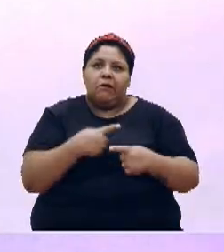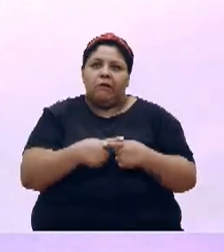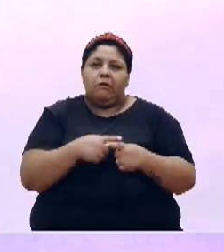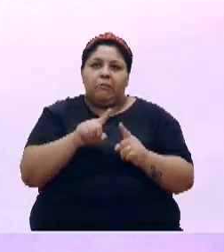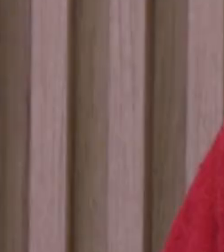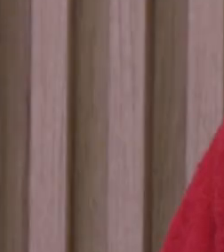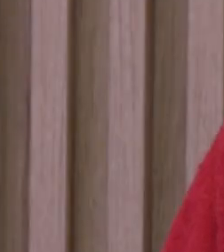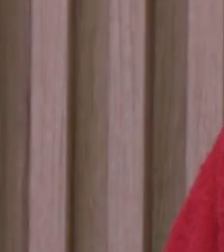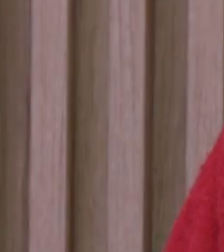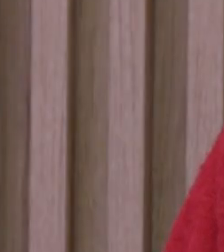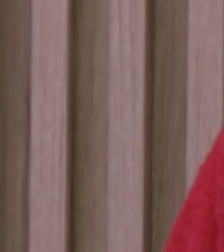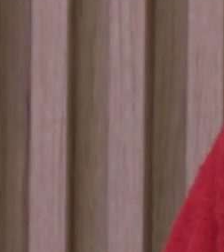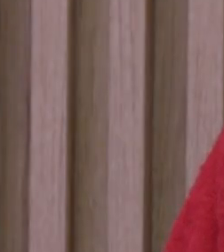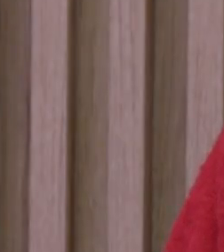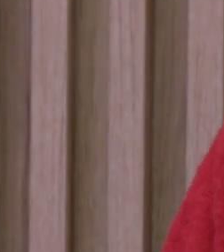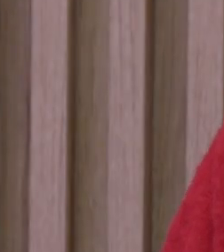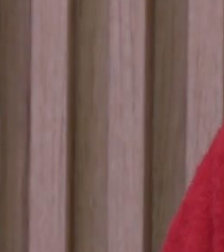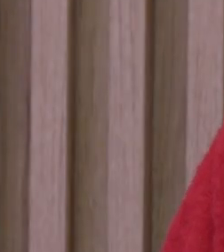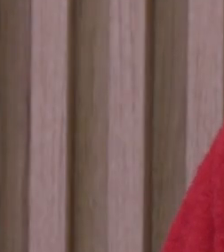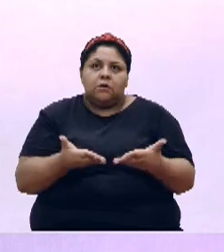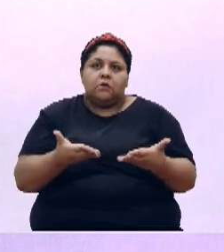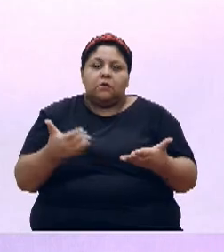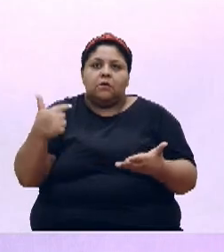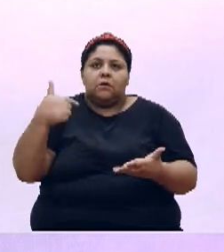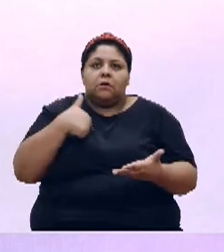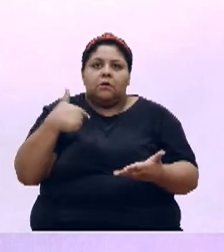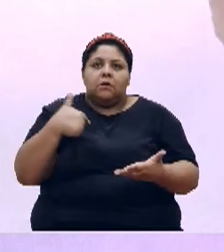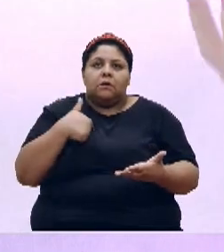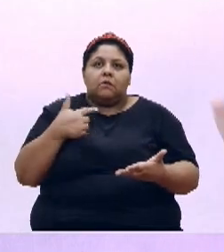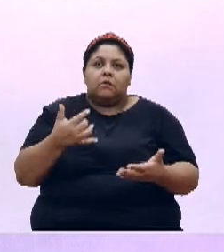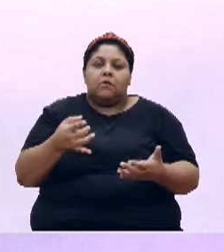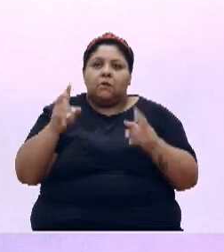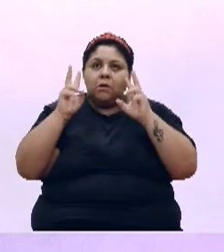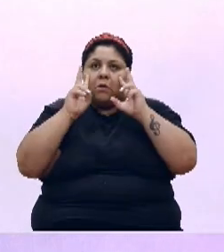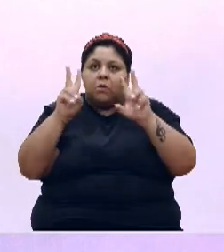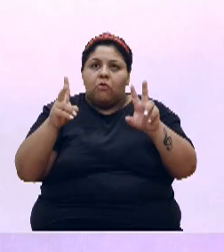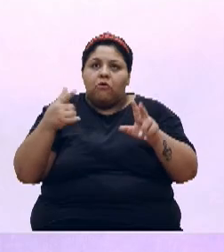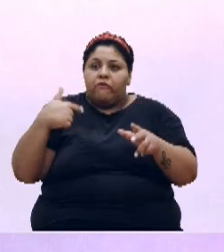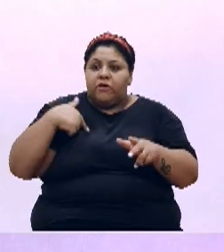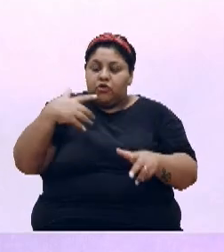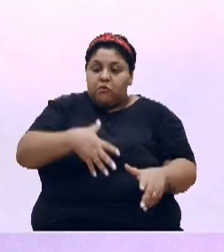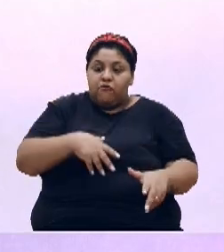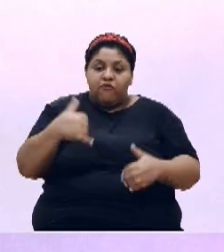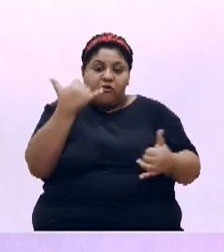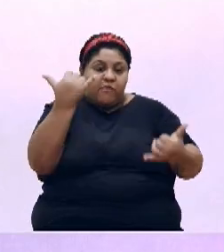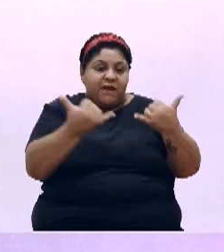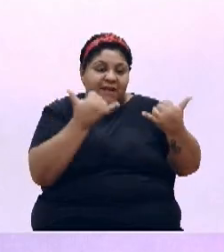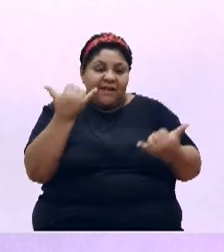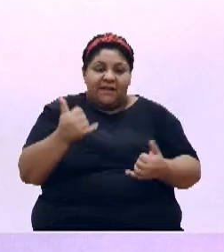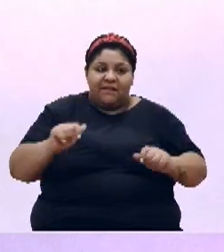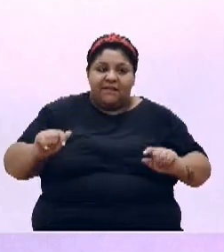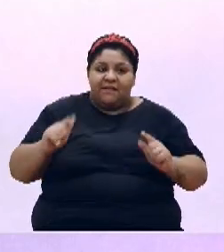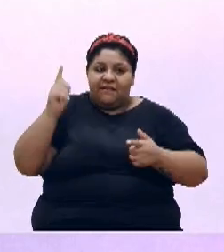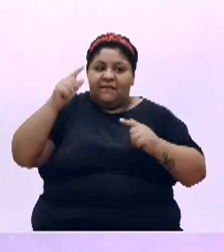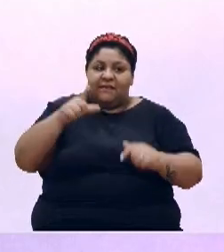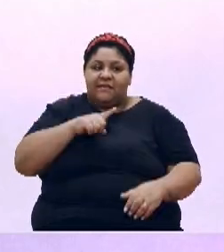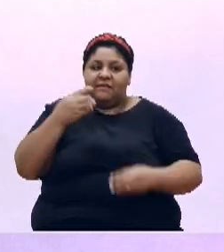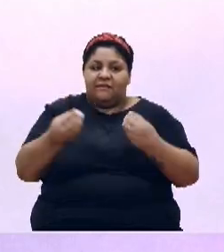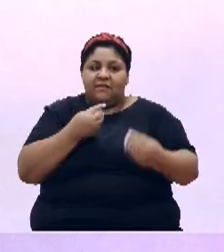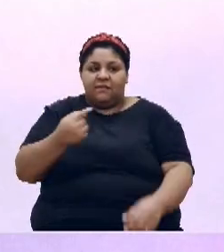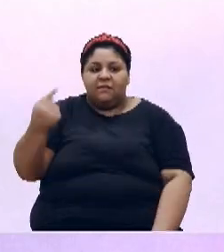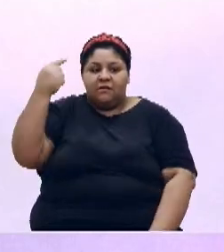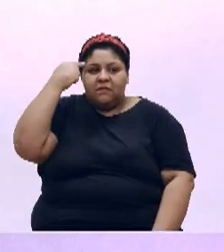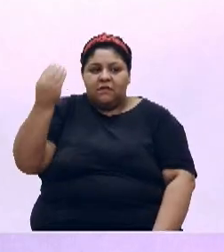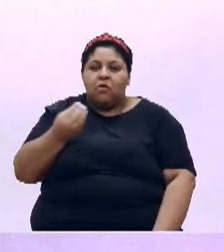crescem ao meu redor. Hoje, vendo meu pirulitinho por aí, brincando, se divertindo, né? Não tem como eu não pensar